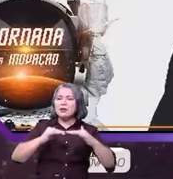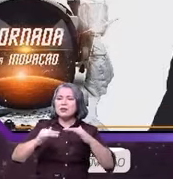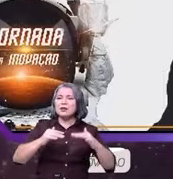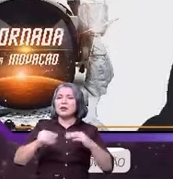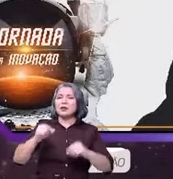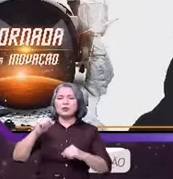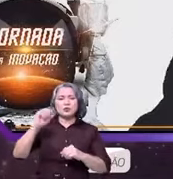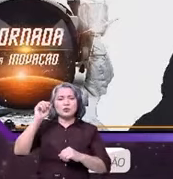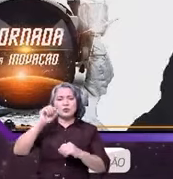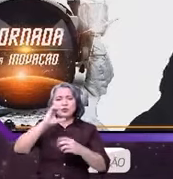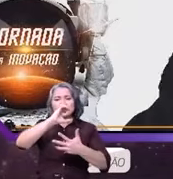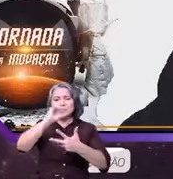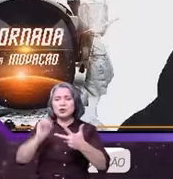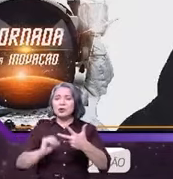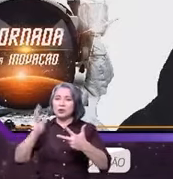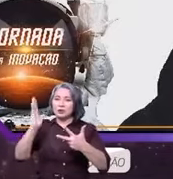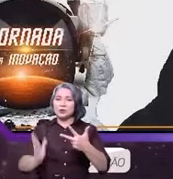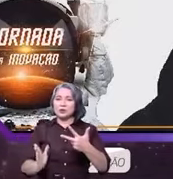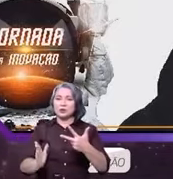brasileiro.